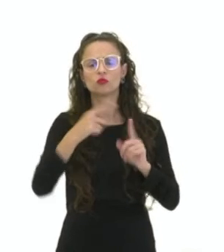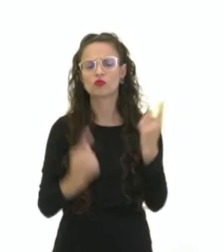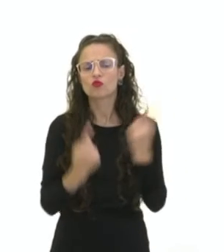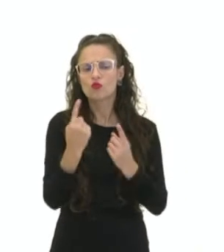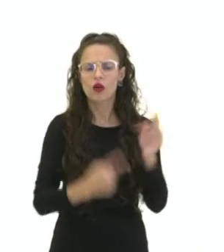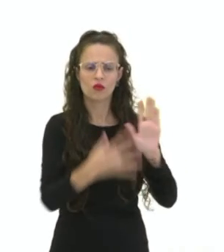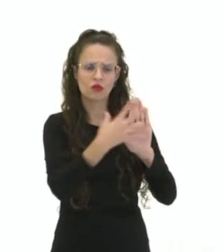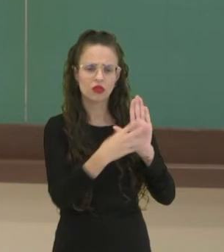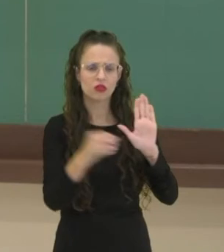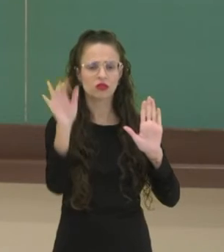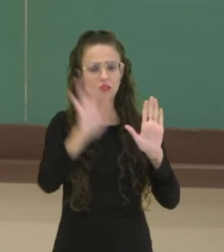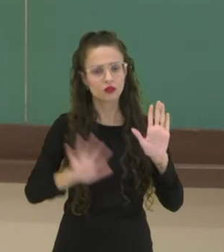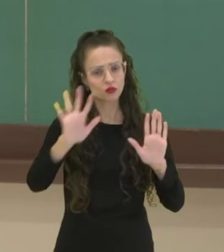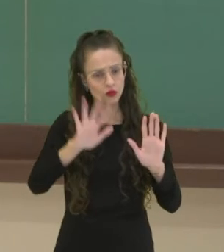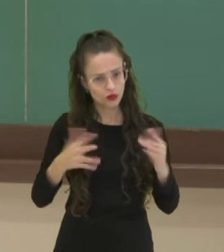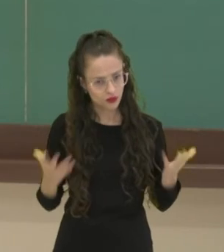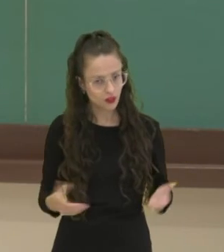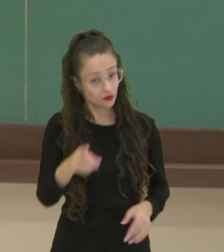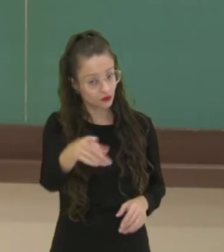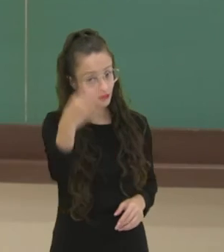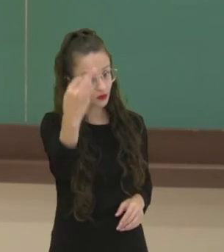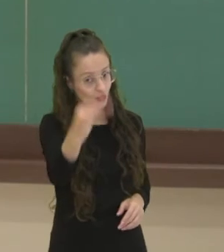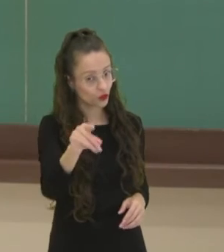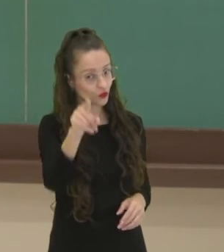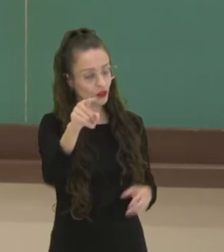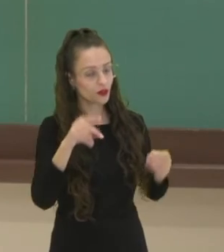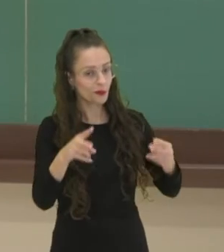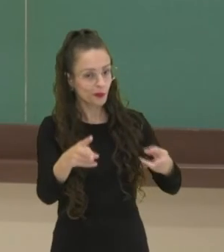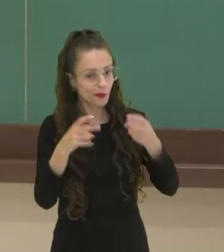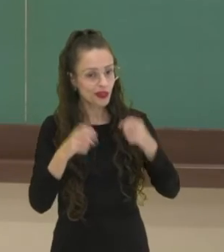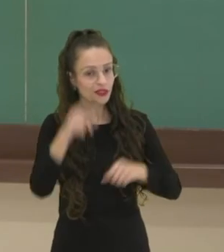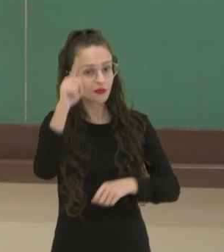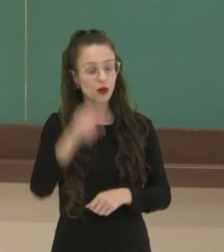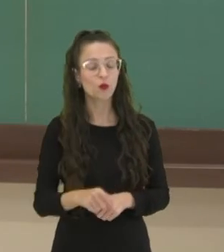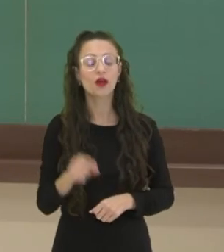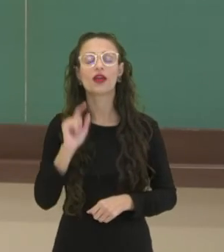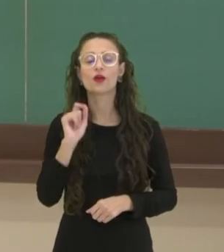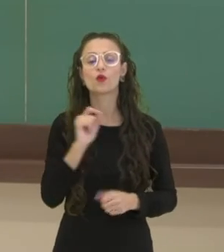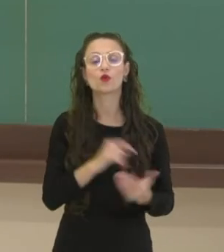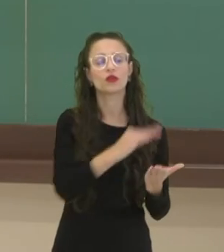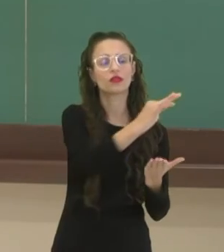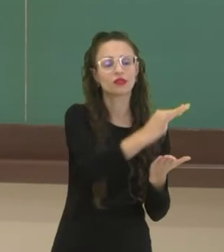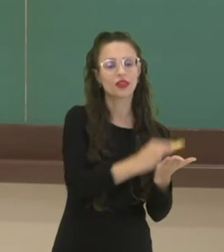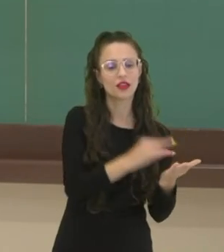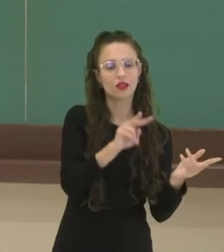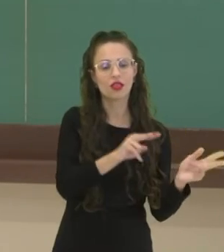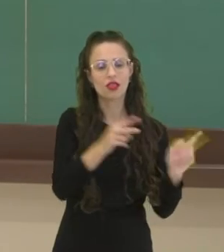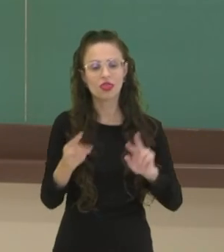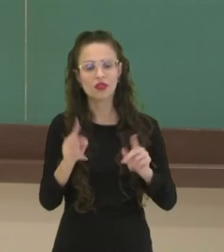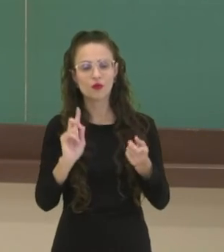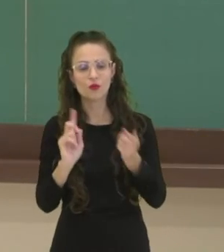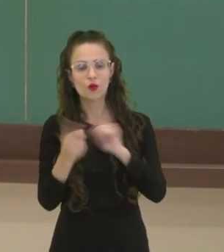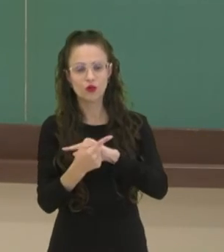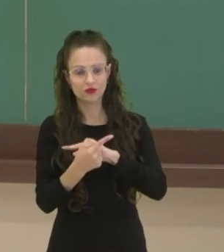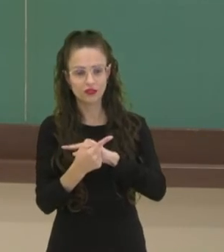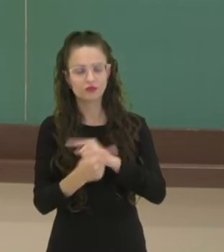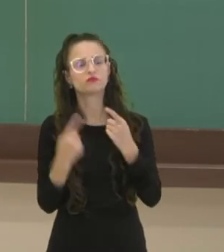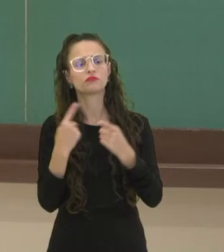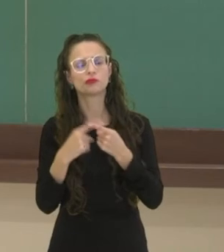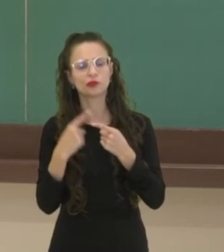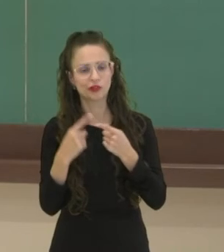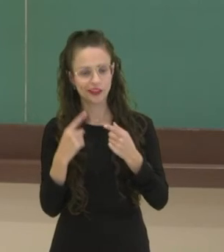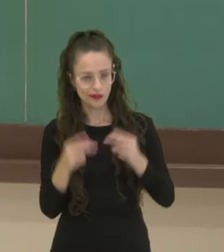intertextualidade? Acertou você que percebeu que é uma paródia. Por que é uma paródia? Porque ele inverte, né?